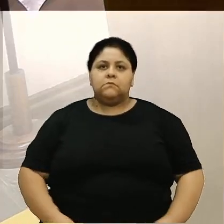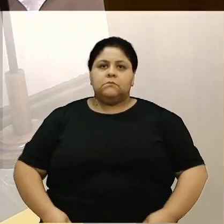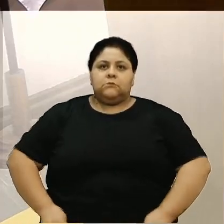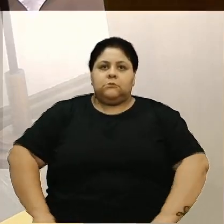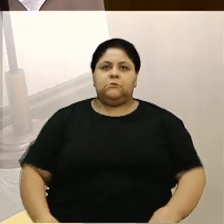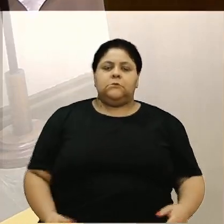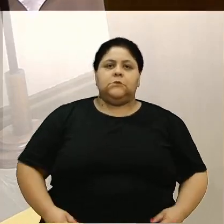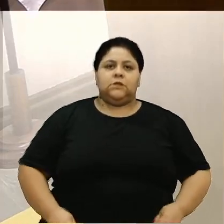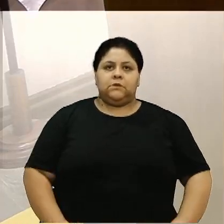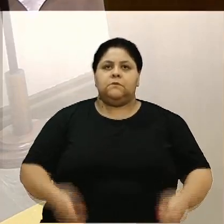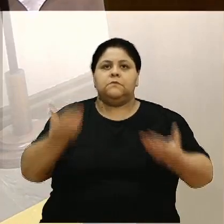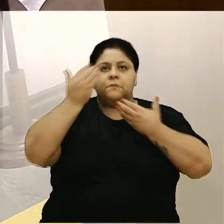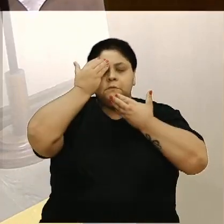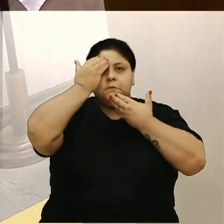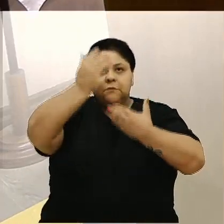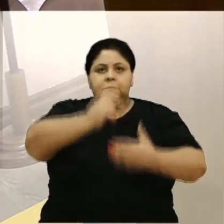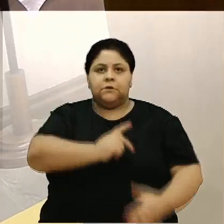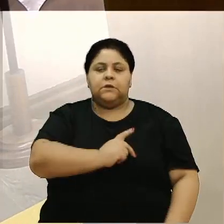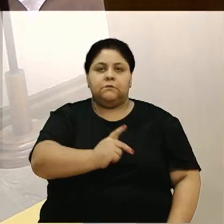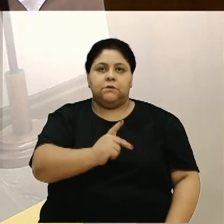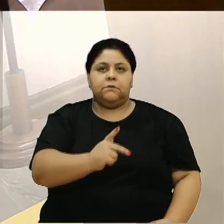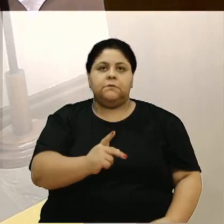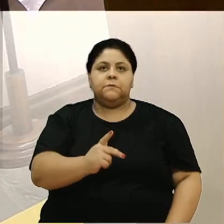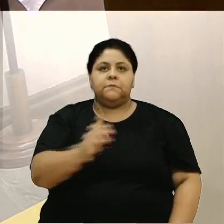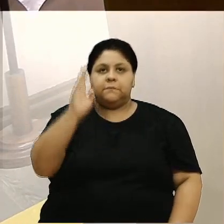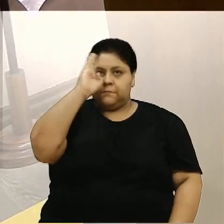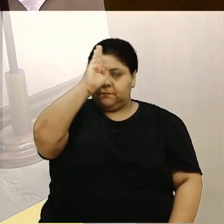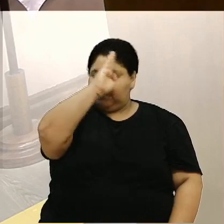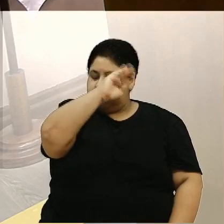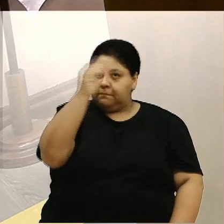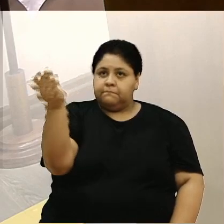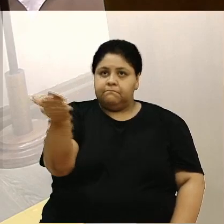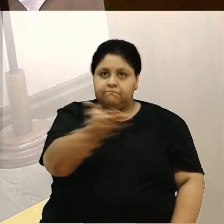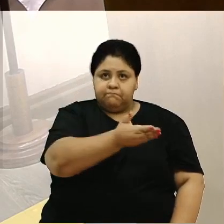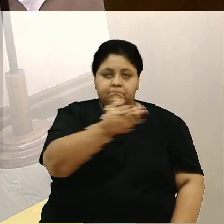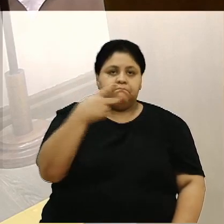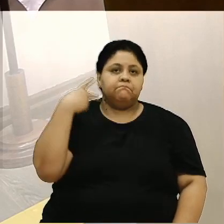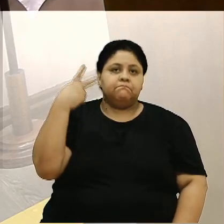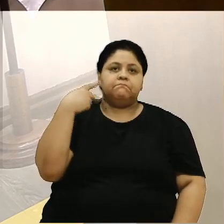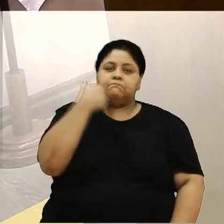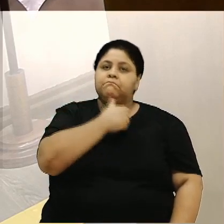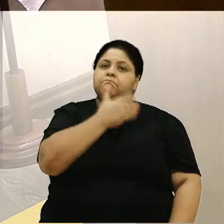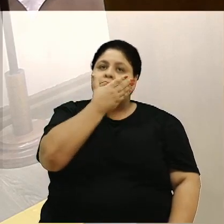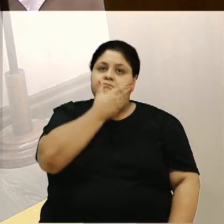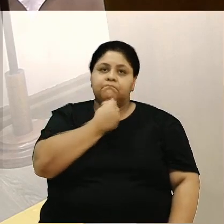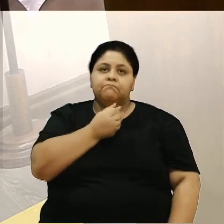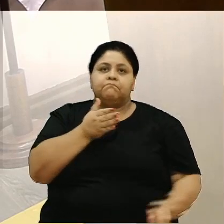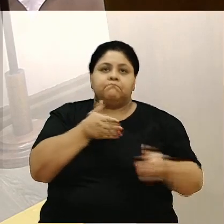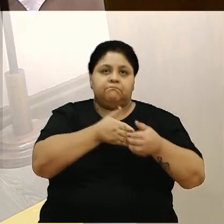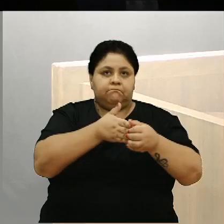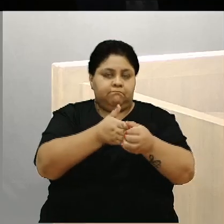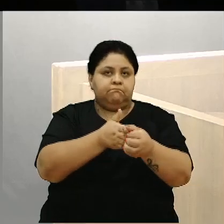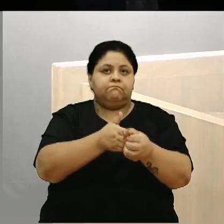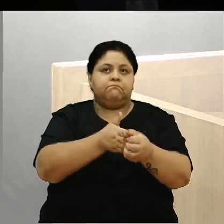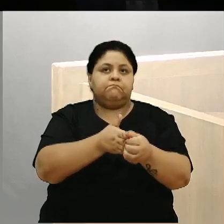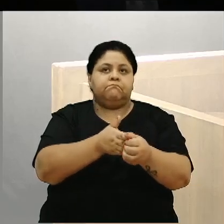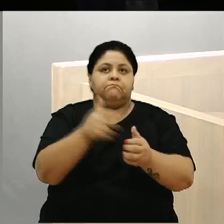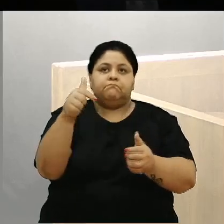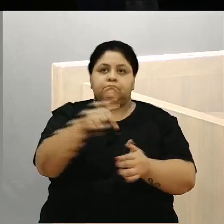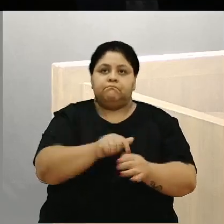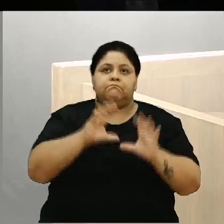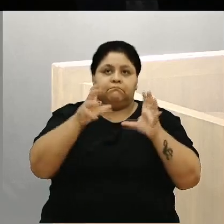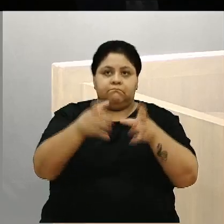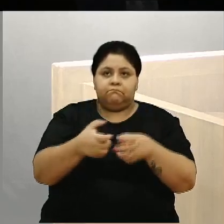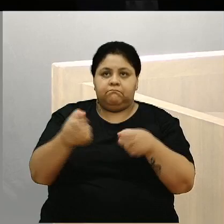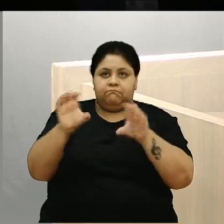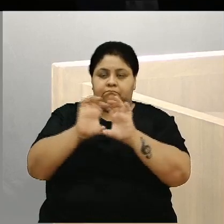Obrigada, presidente em exercício, vereador Bressan, aos nobres pares, colegas vereadores que nos acompanham aqui, a toda a